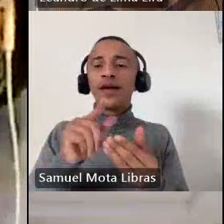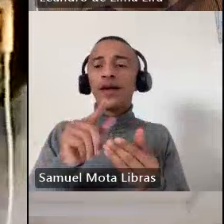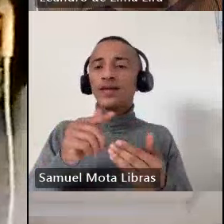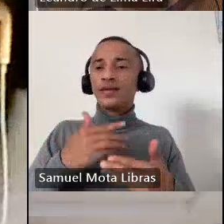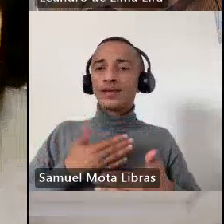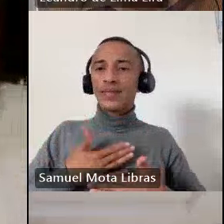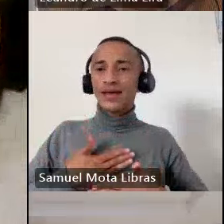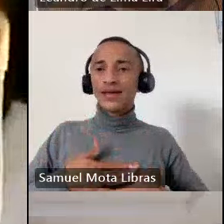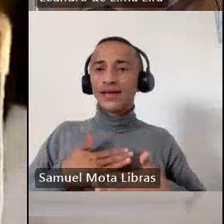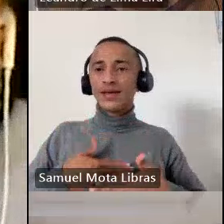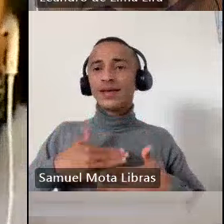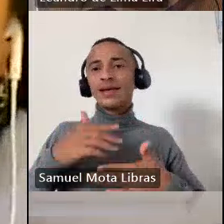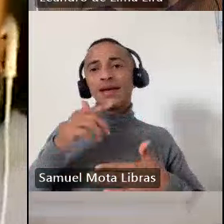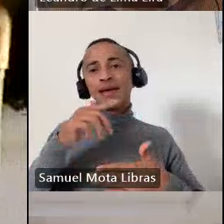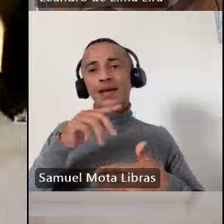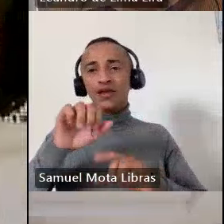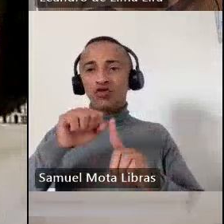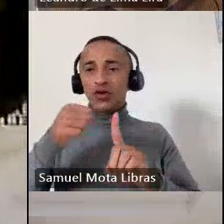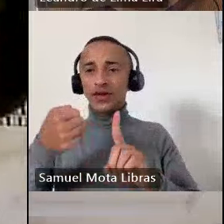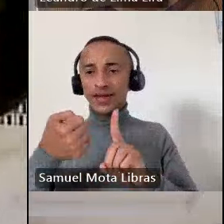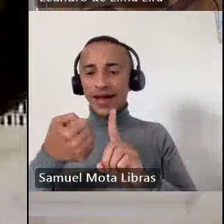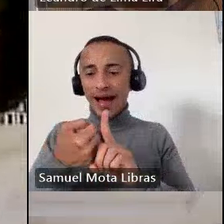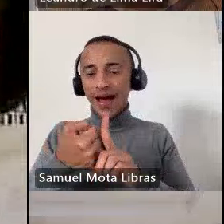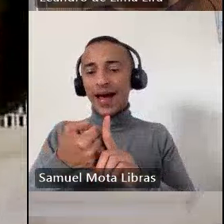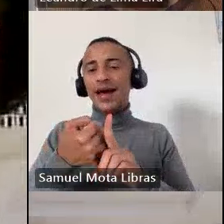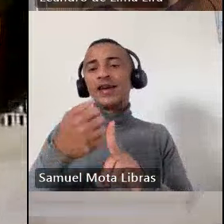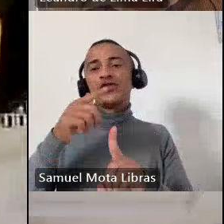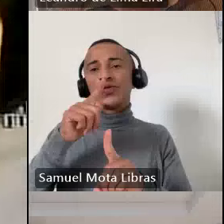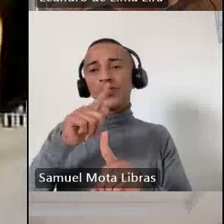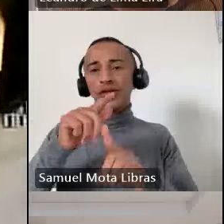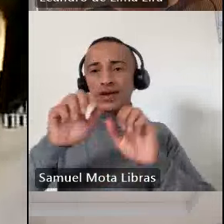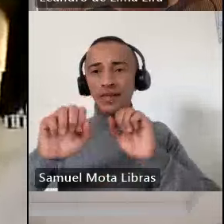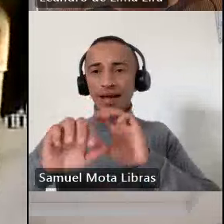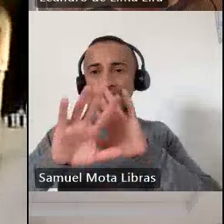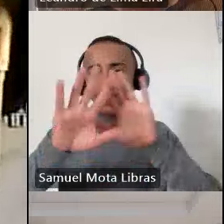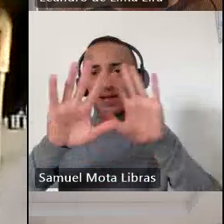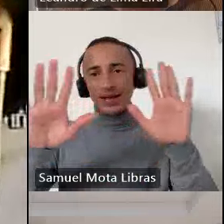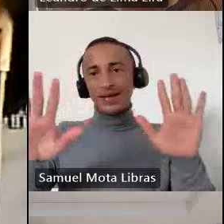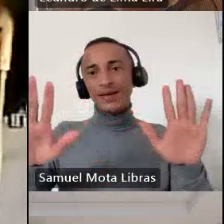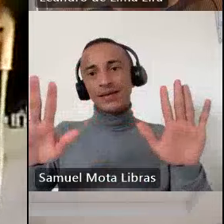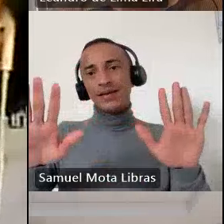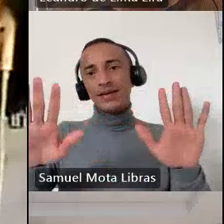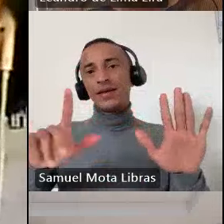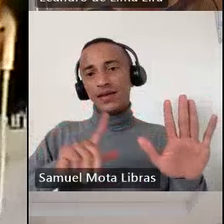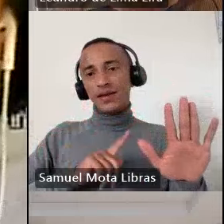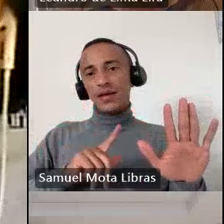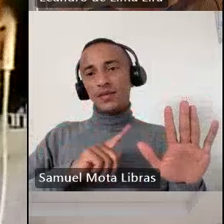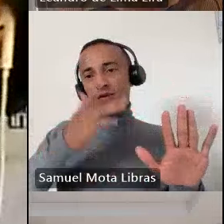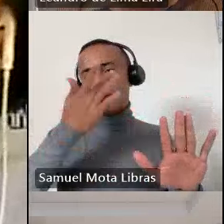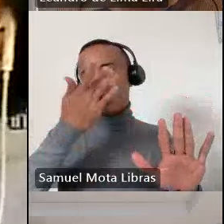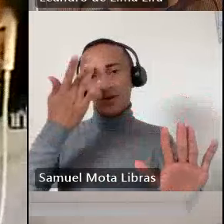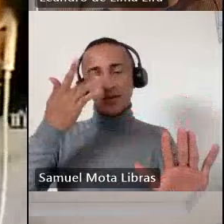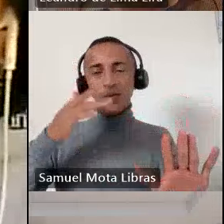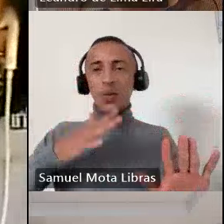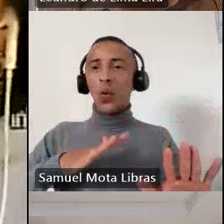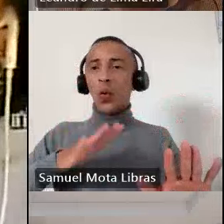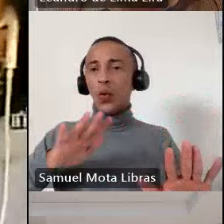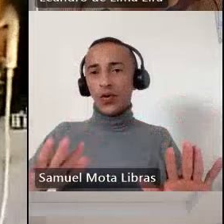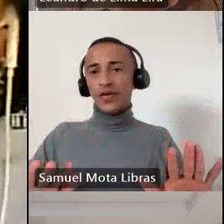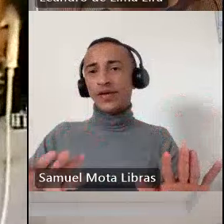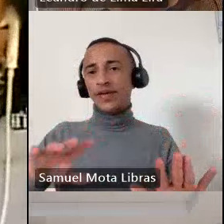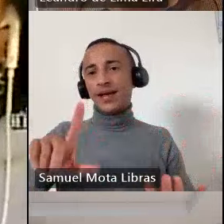Transparência muita gente não gosta da L porque a l expõe as coisas que você fez e que não estão lá baseadas em evidência